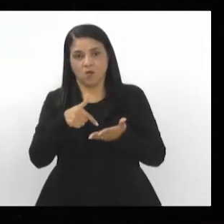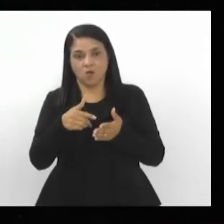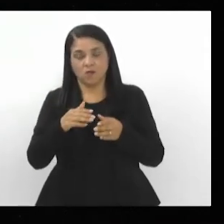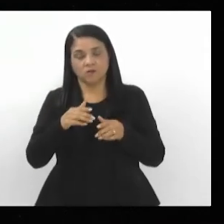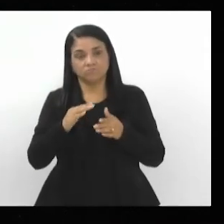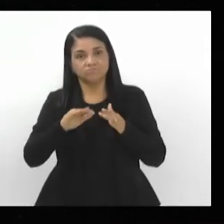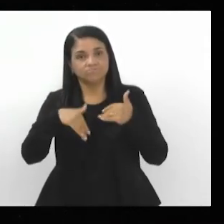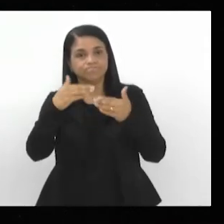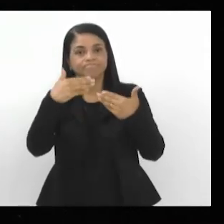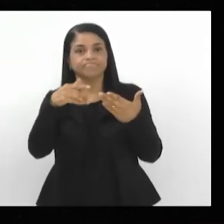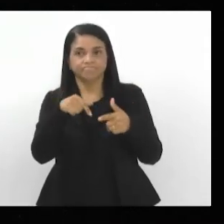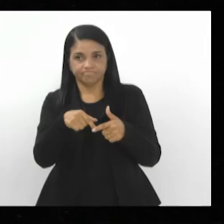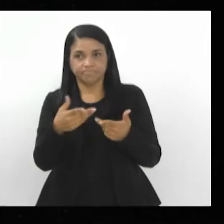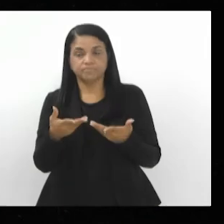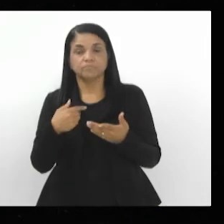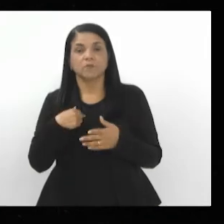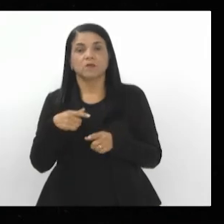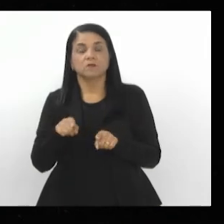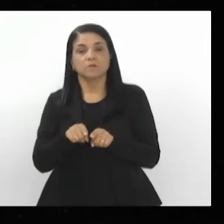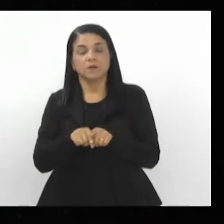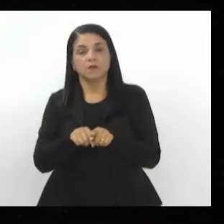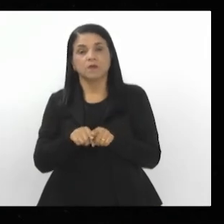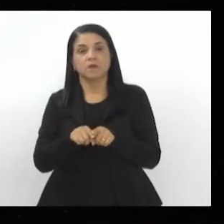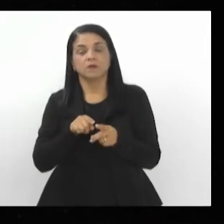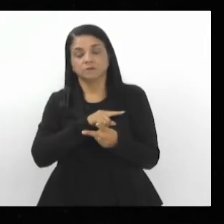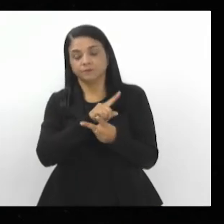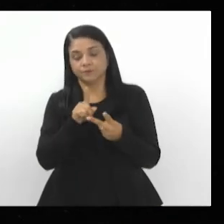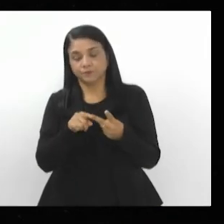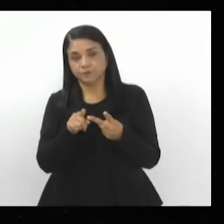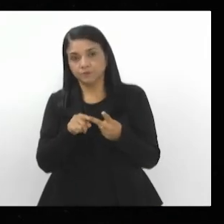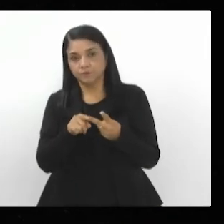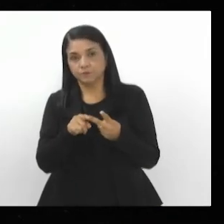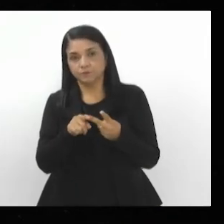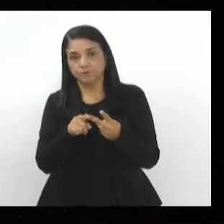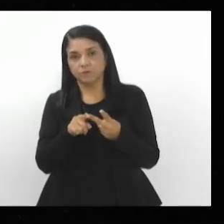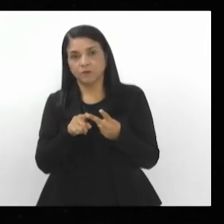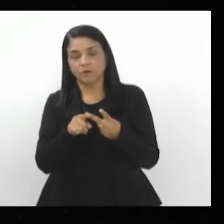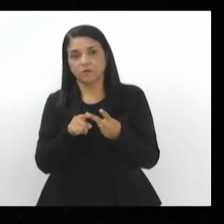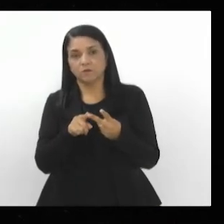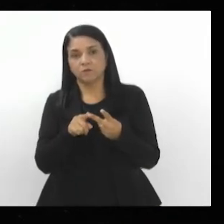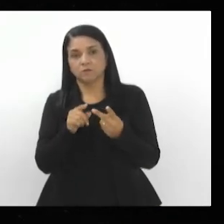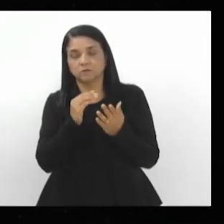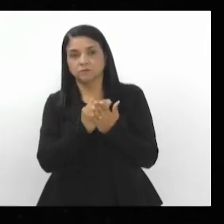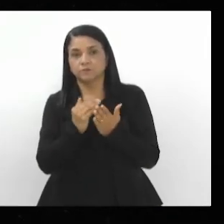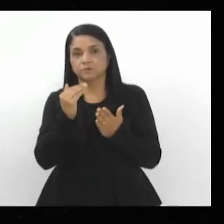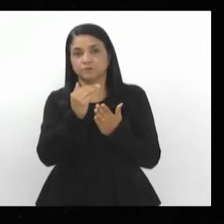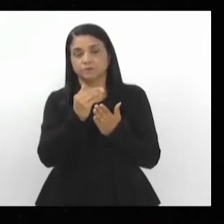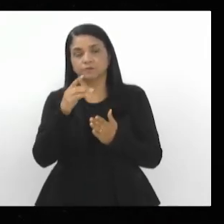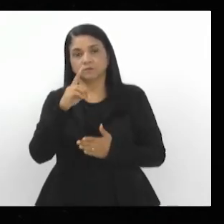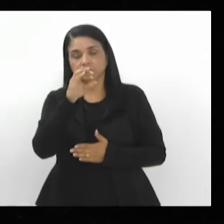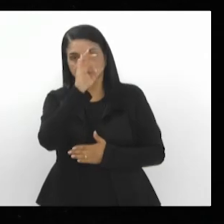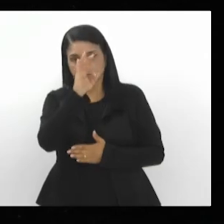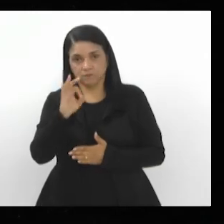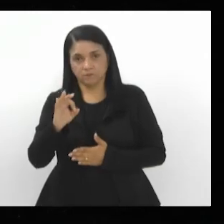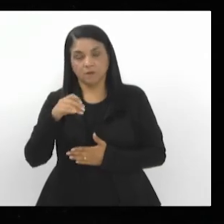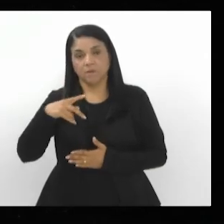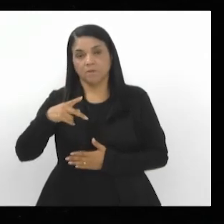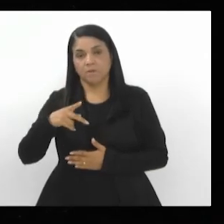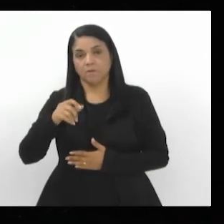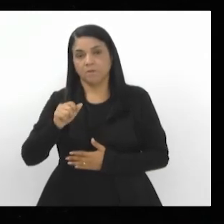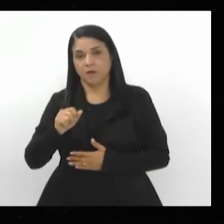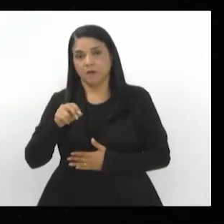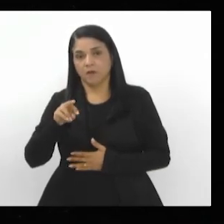seria um passo decisivo. E o segundo ponto colocado é o aumento da alíquota patronal, medida que